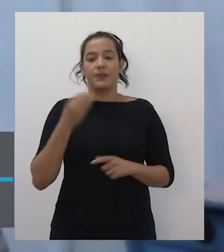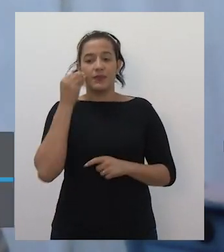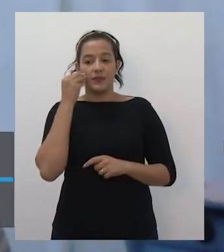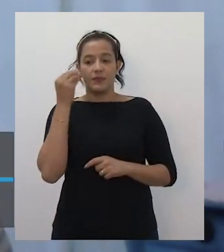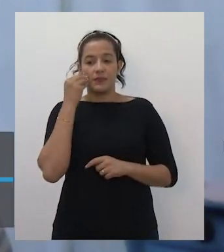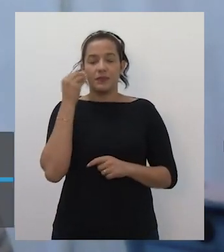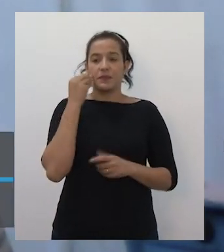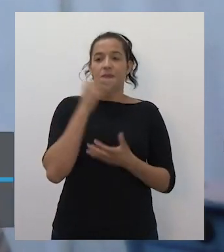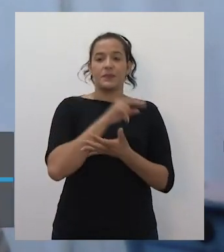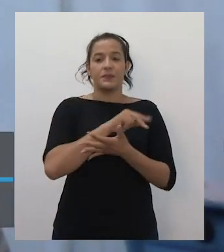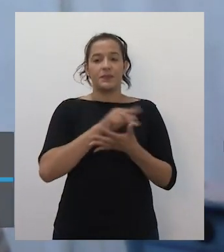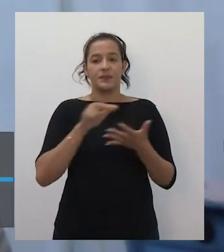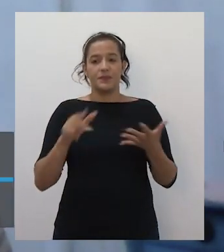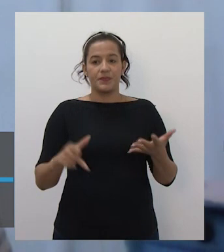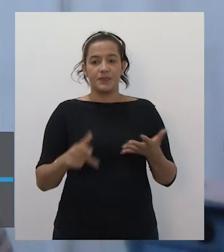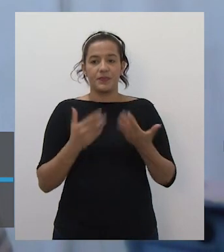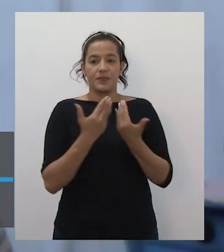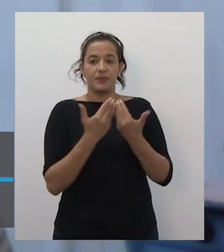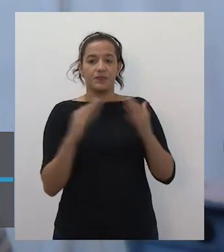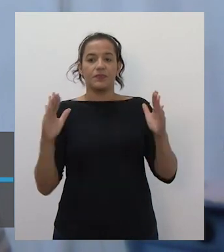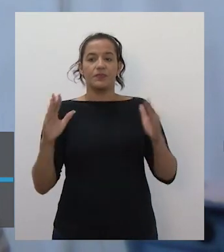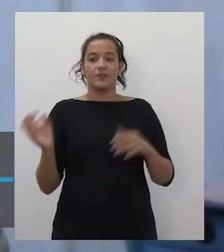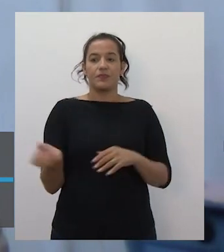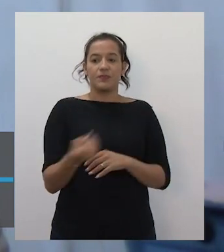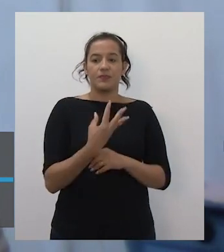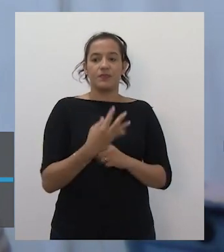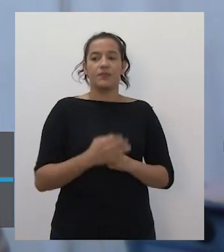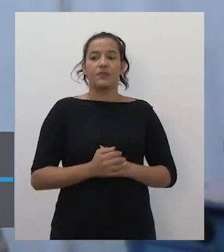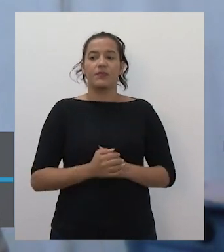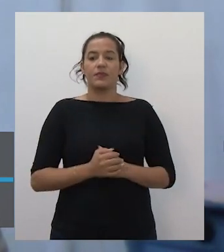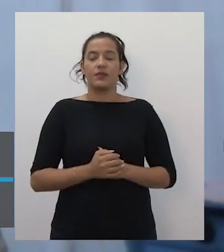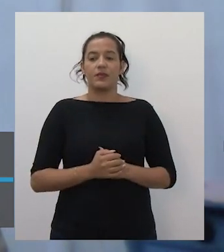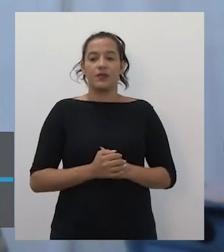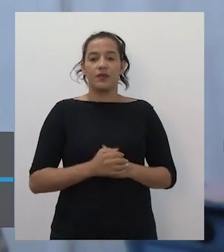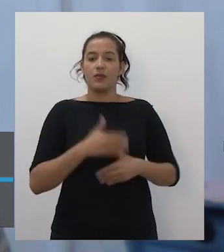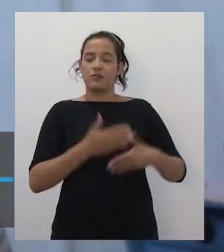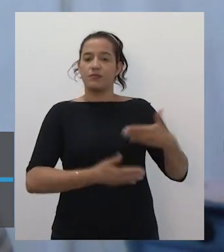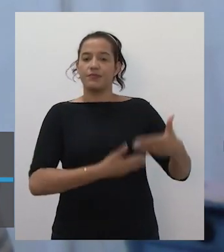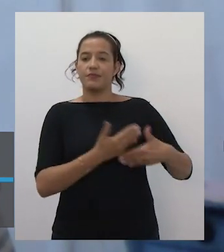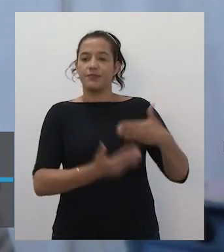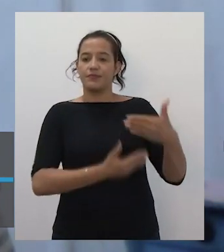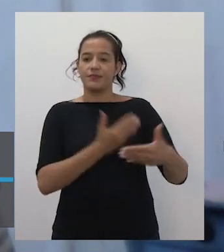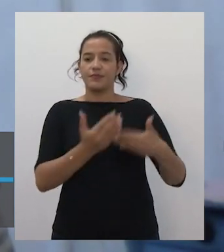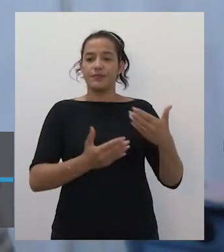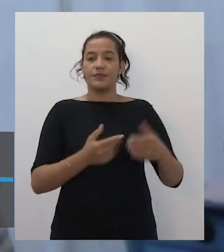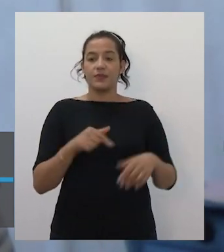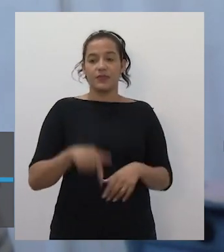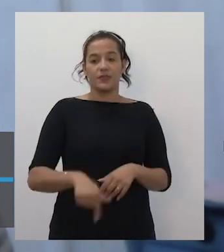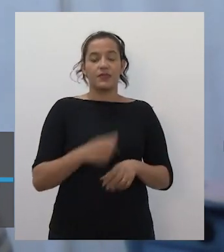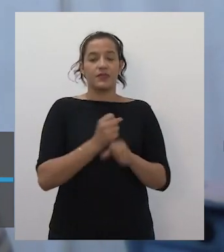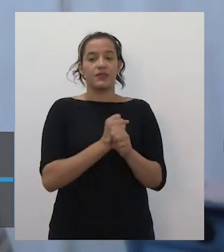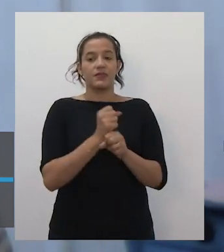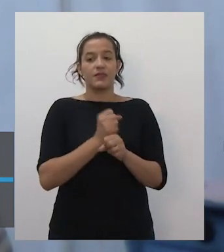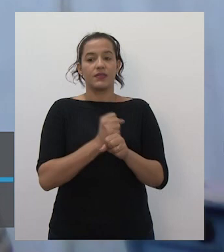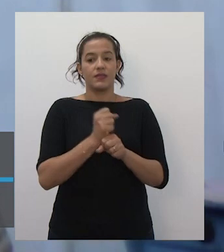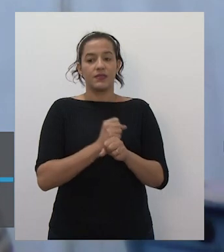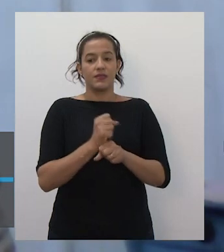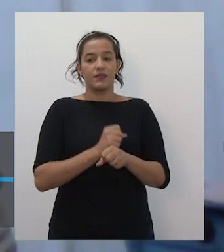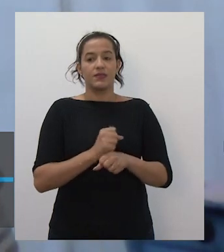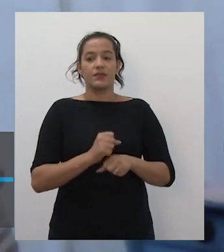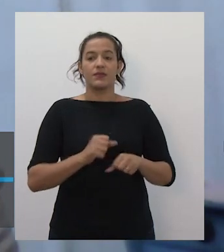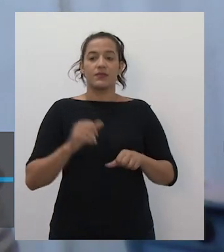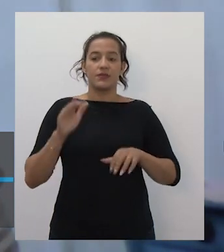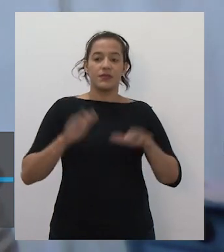experimentamos a abertura ao novo no decorrer, assim, né, desse ano. Talvez em